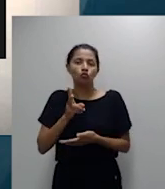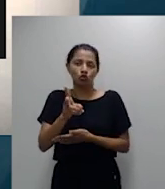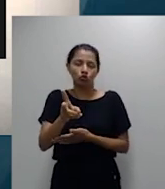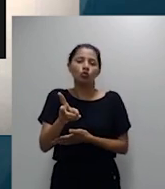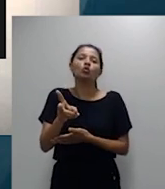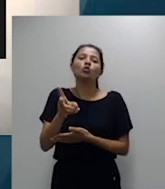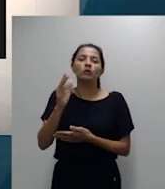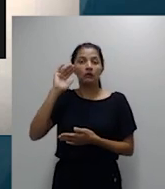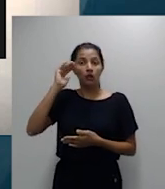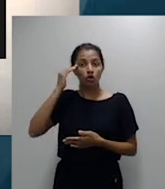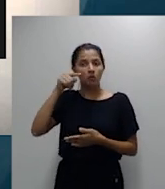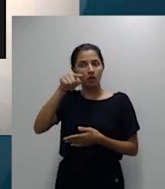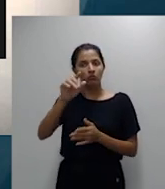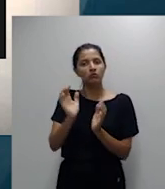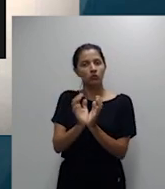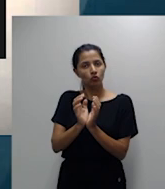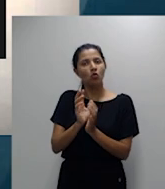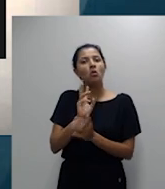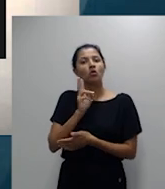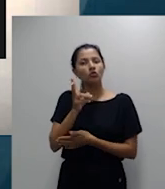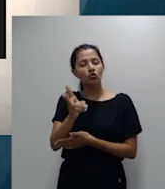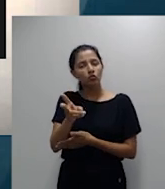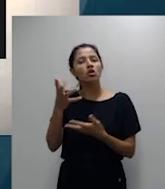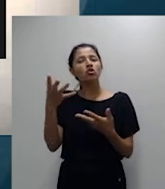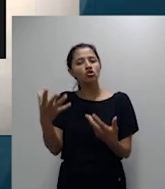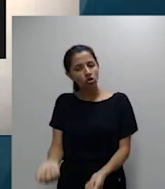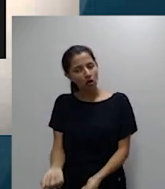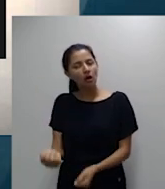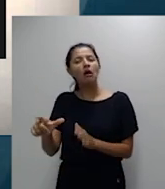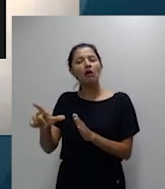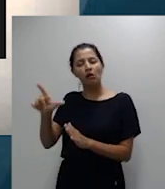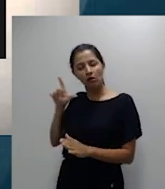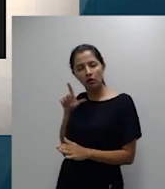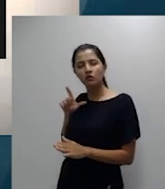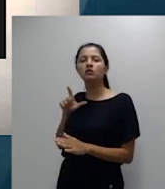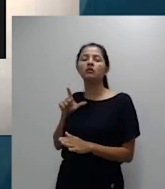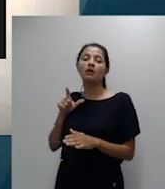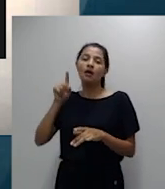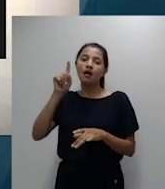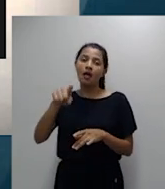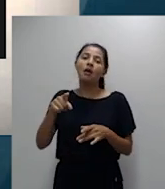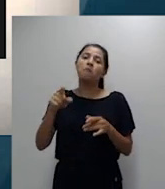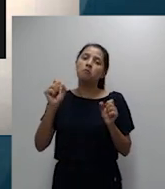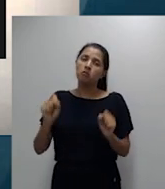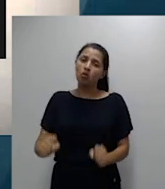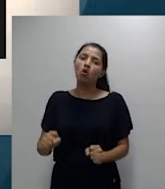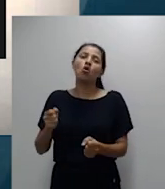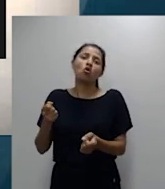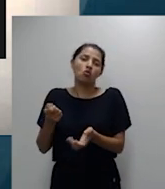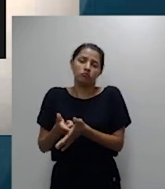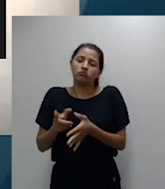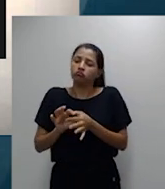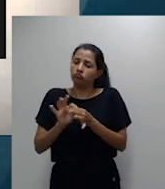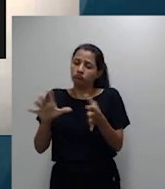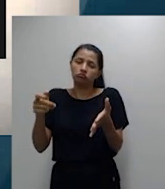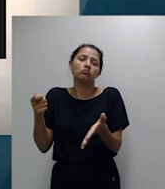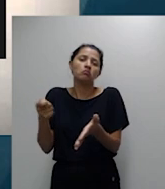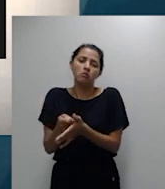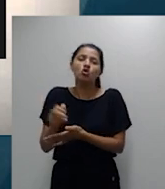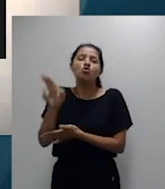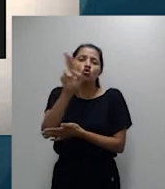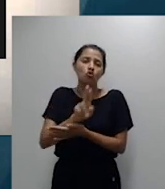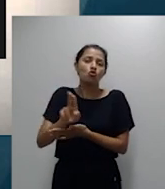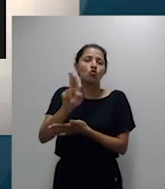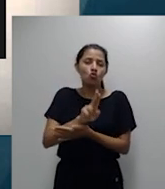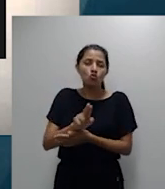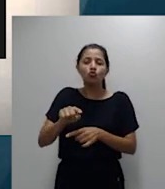o entendimento desta turma já adotado por esta turma interventivo no qual é permitido a cobrança pelos pelo uso da faixa de domínio